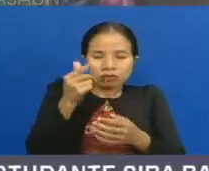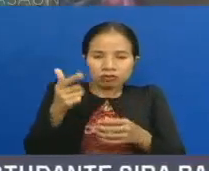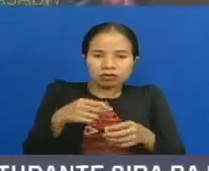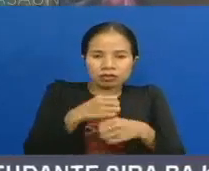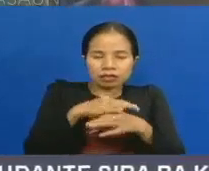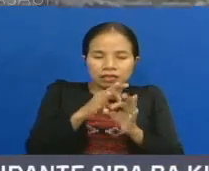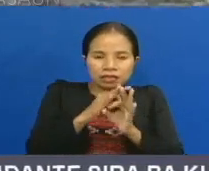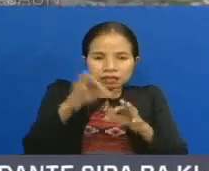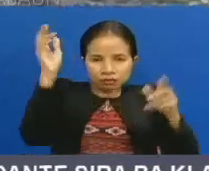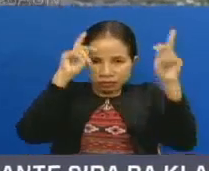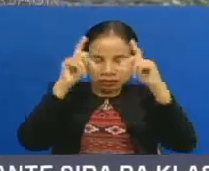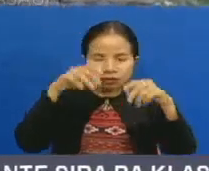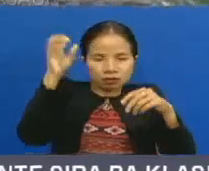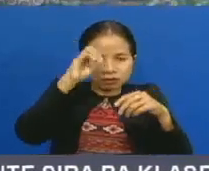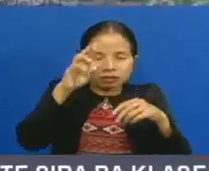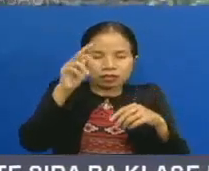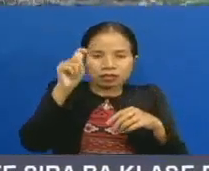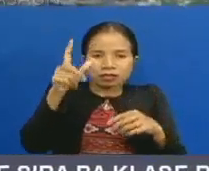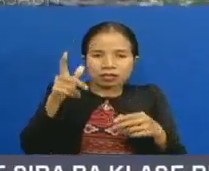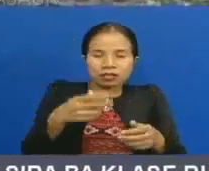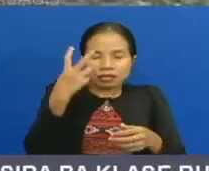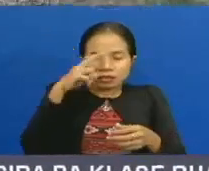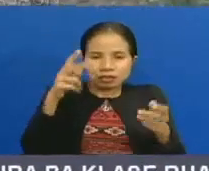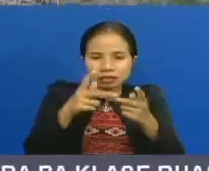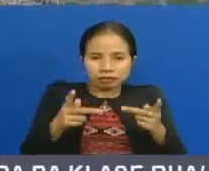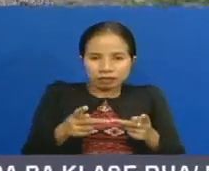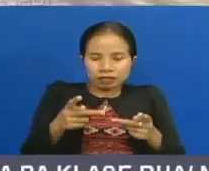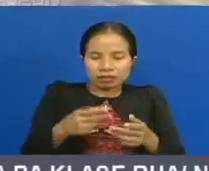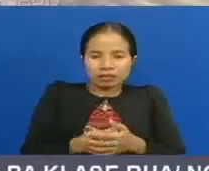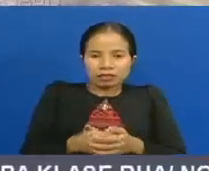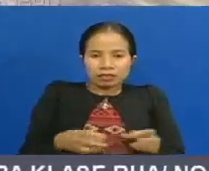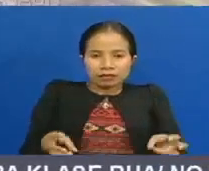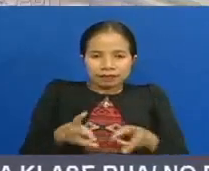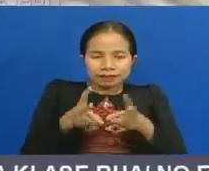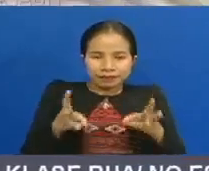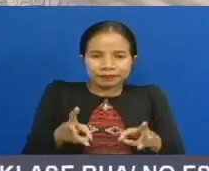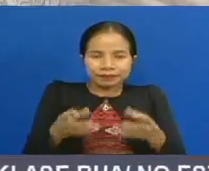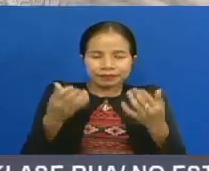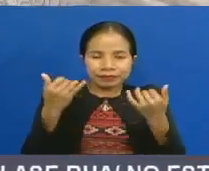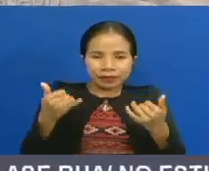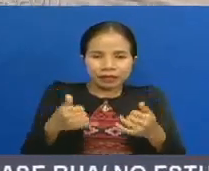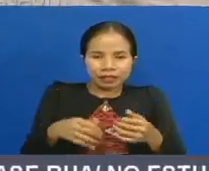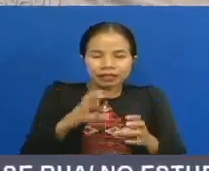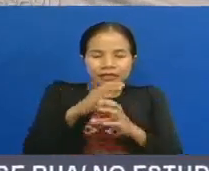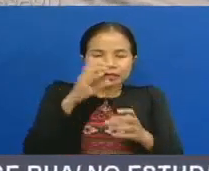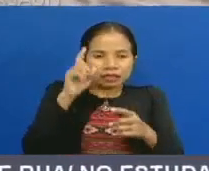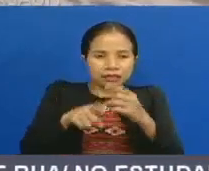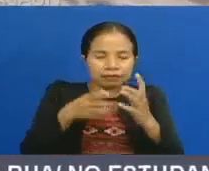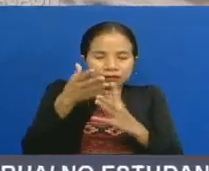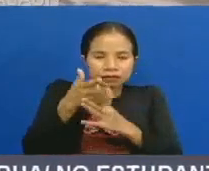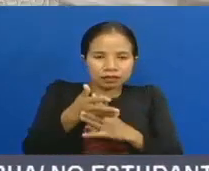resolve problema. Observação RTTL nota ia terreno katak. Estrada refere da daune careta la bele